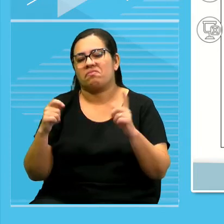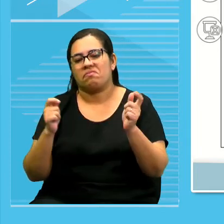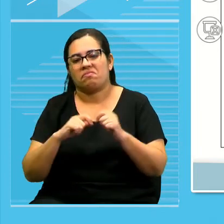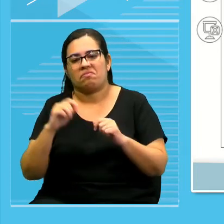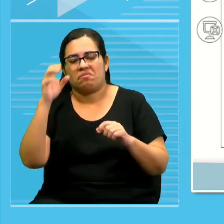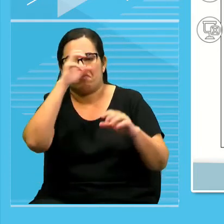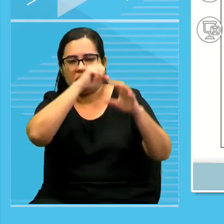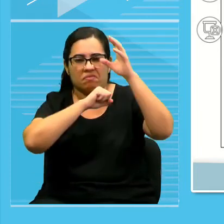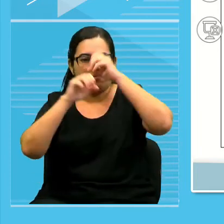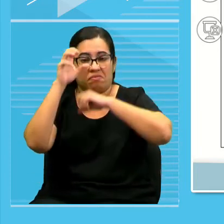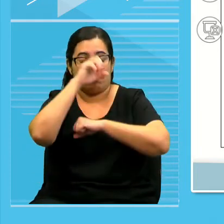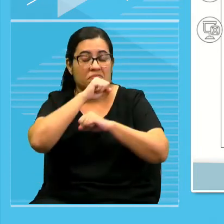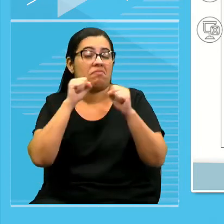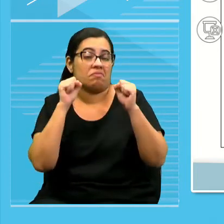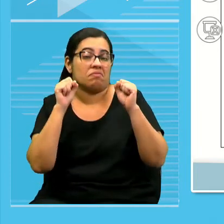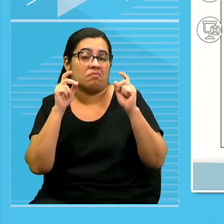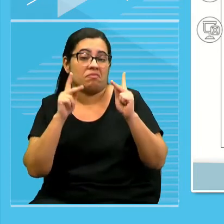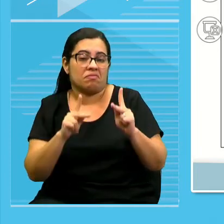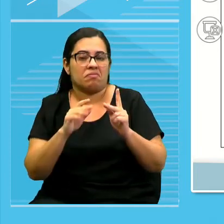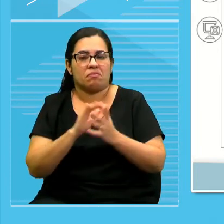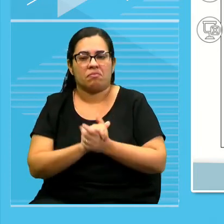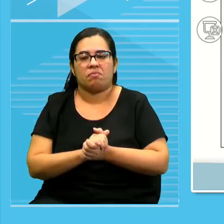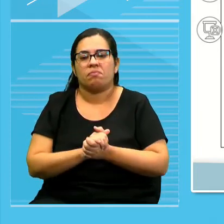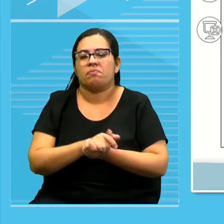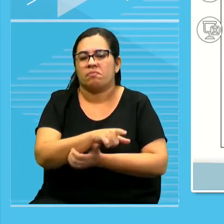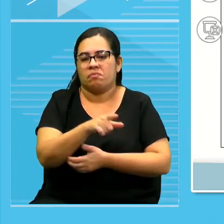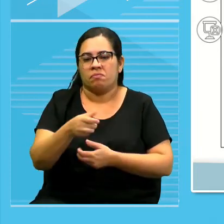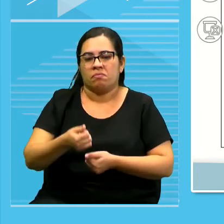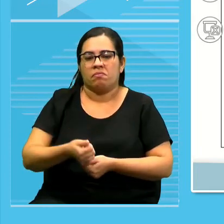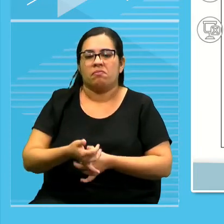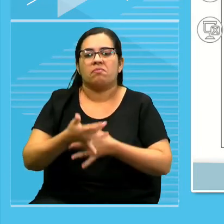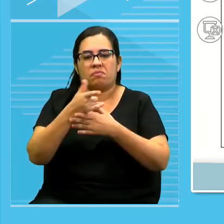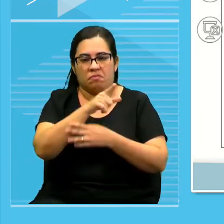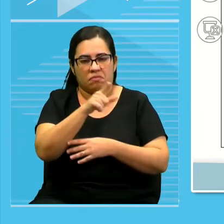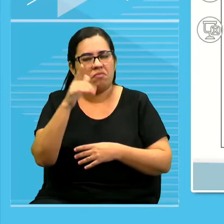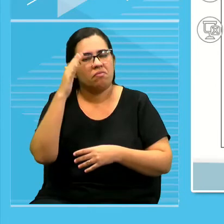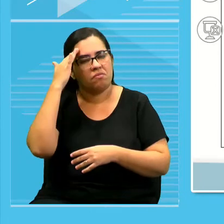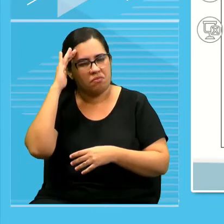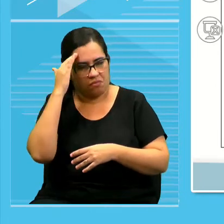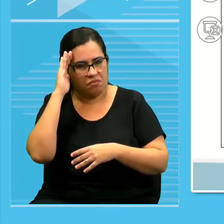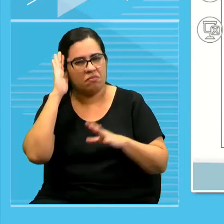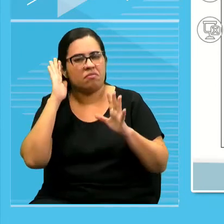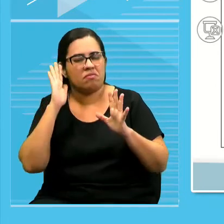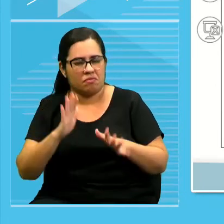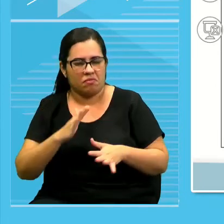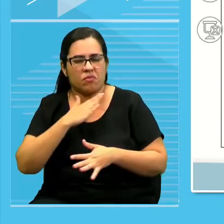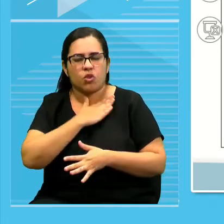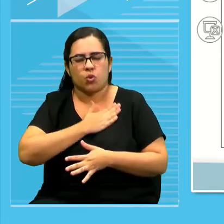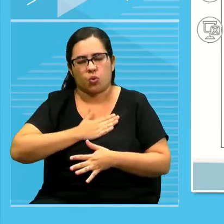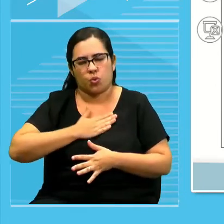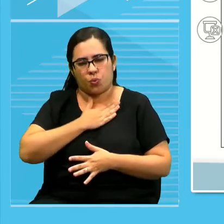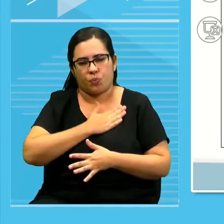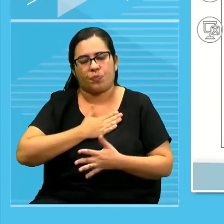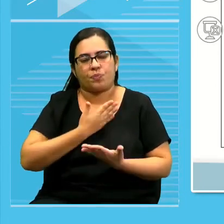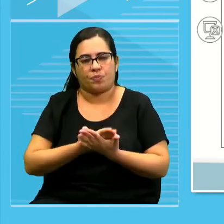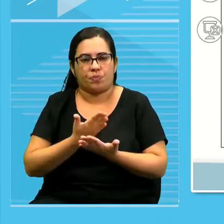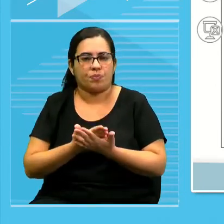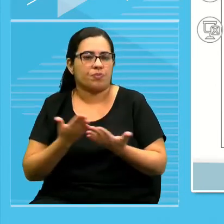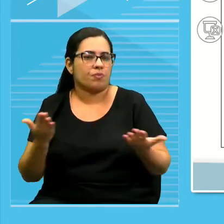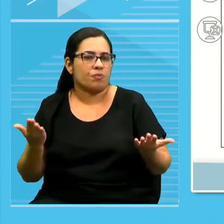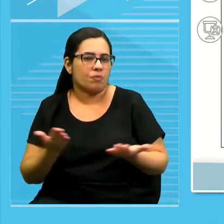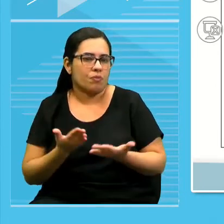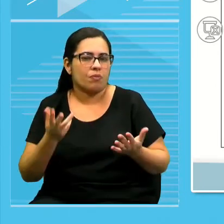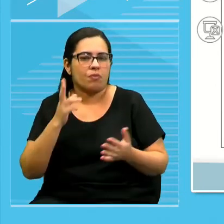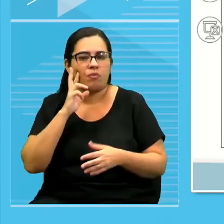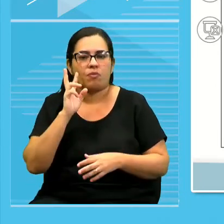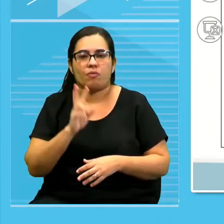aprendendo Ok Coloca aí no nosso chat se você entendeu se você gostou da nossa aula de hoje eu tô